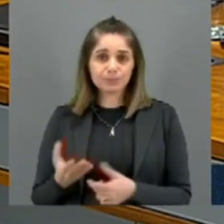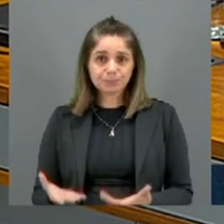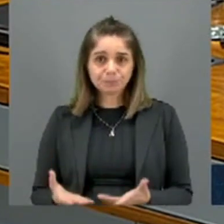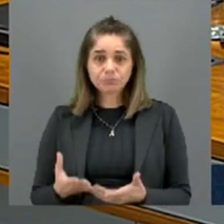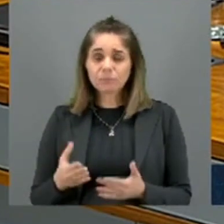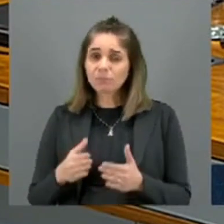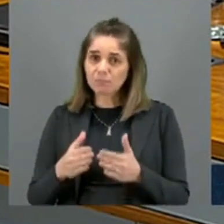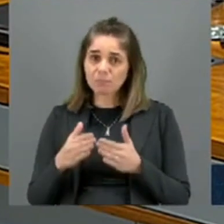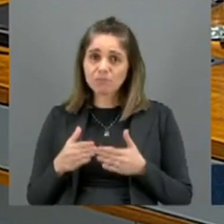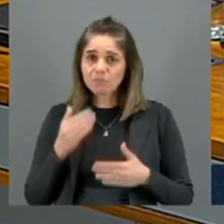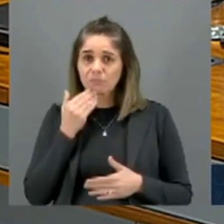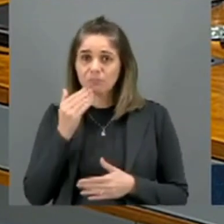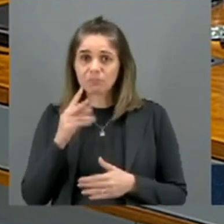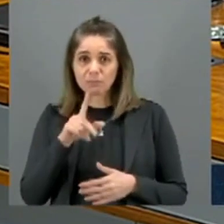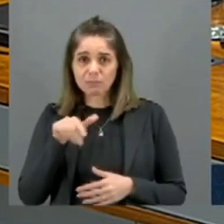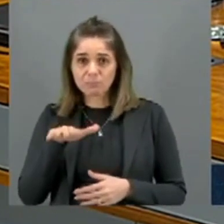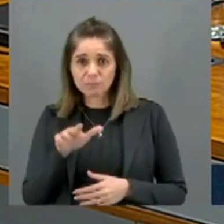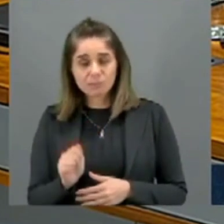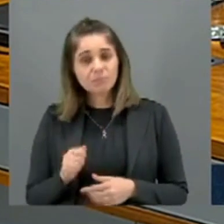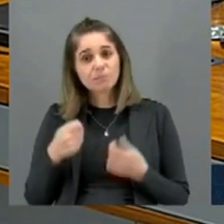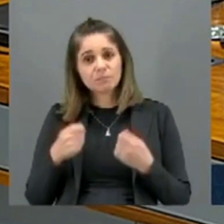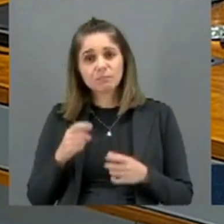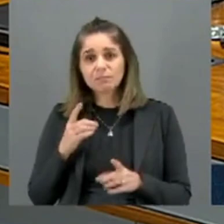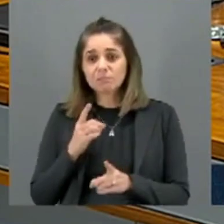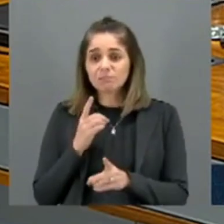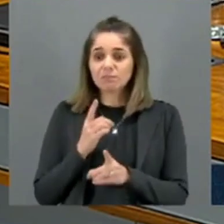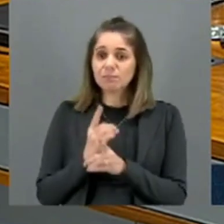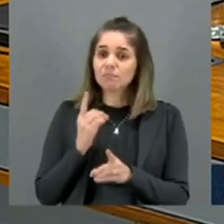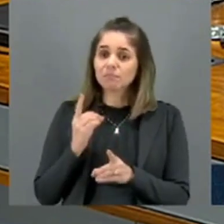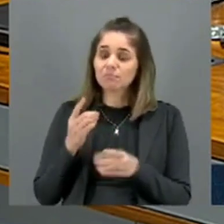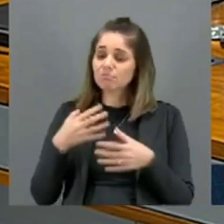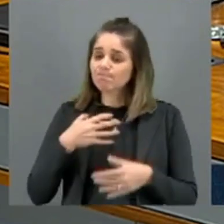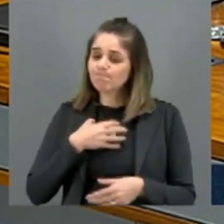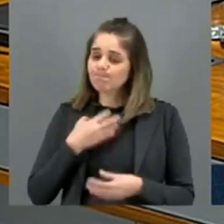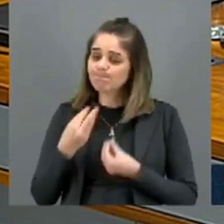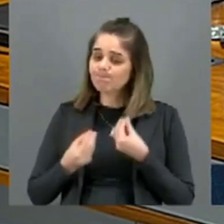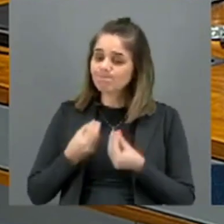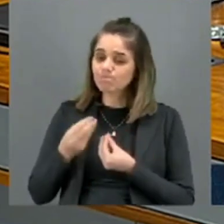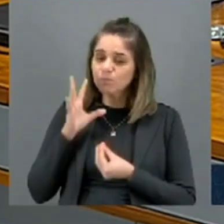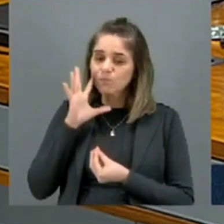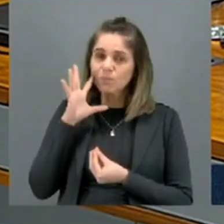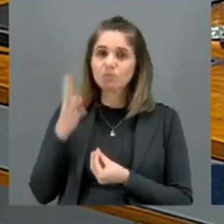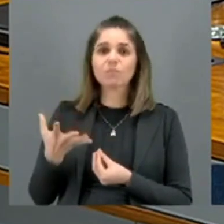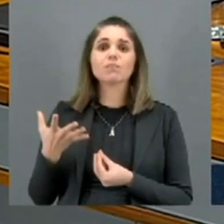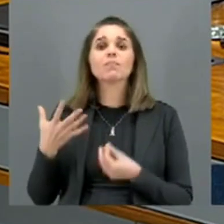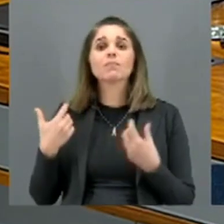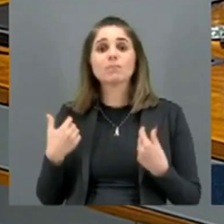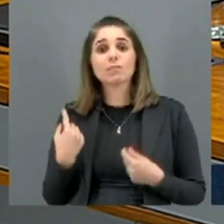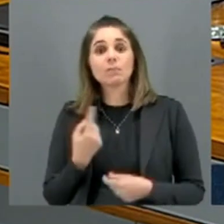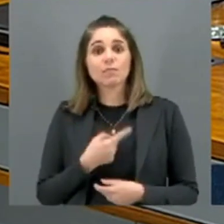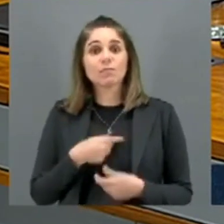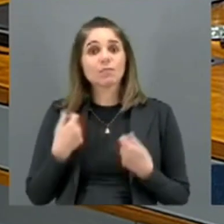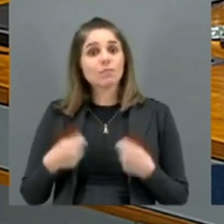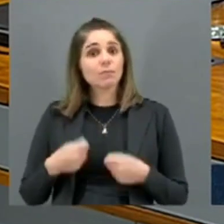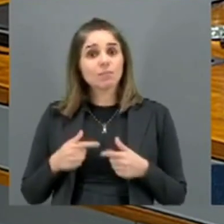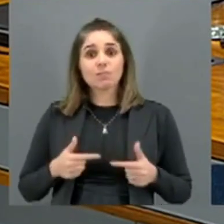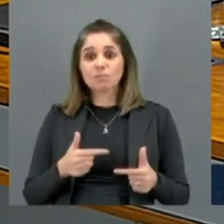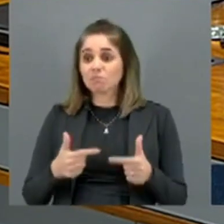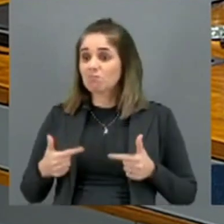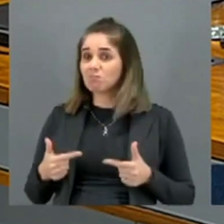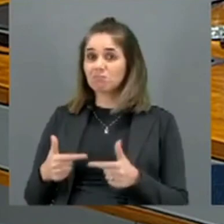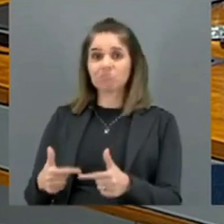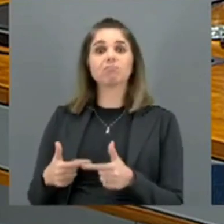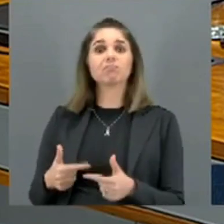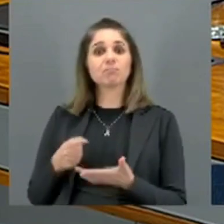vista, para ver se a gente encontra uma maneira de recolocar. Eu não tenho a menor dúvida que a gente precisa de ações afirmativas. E essa é